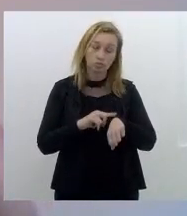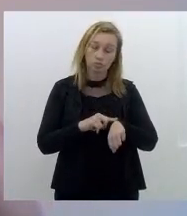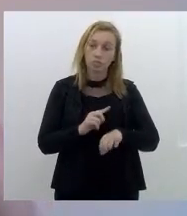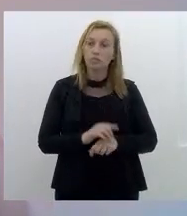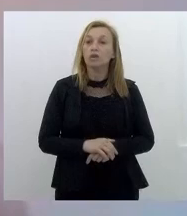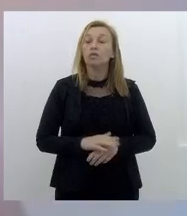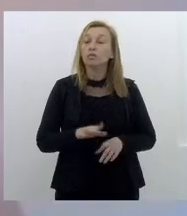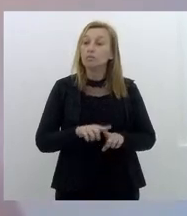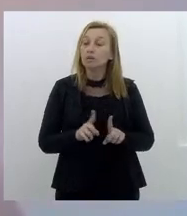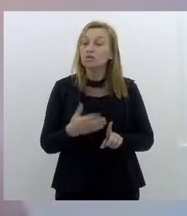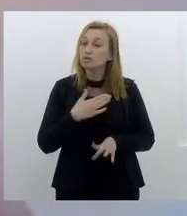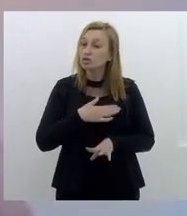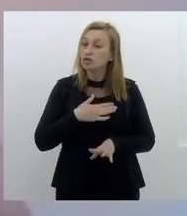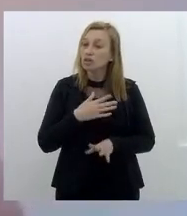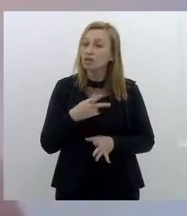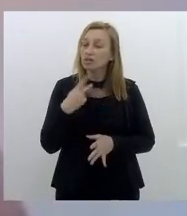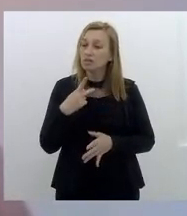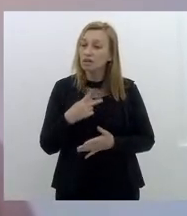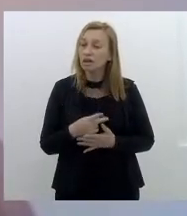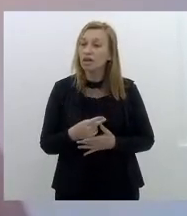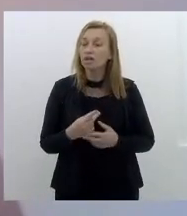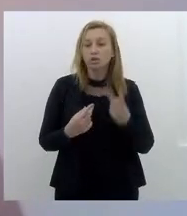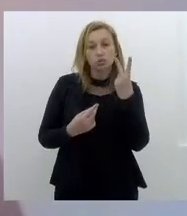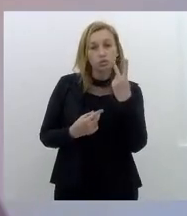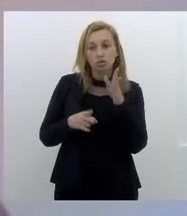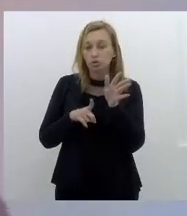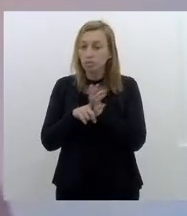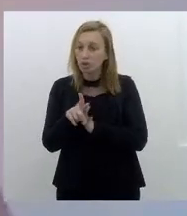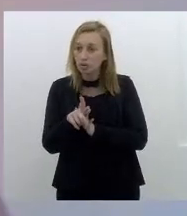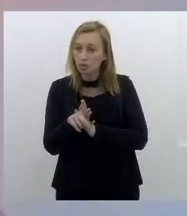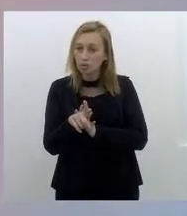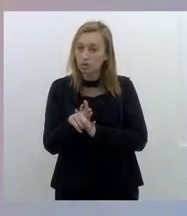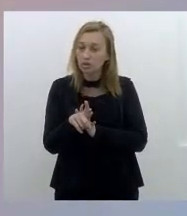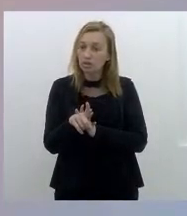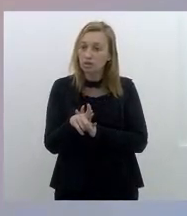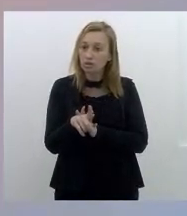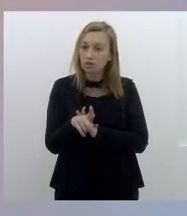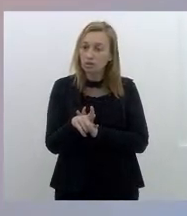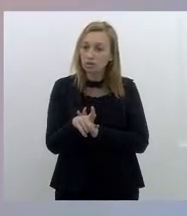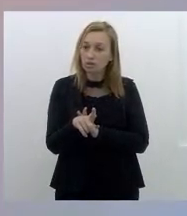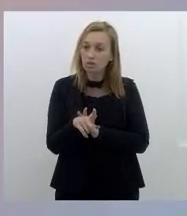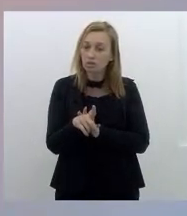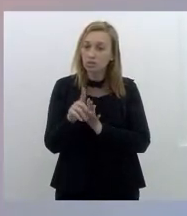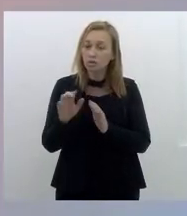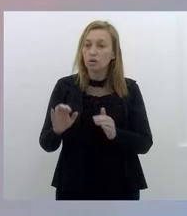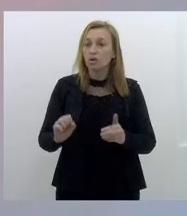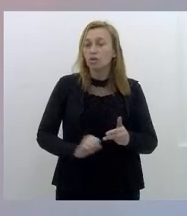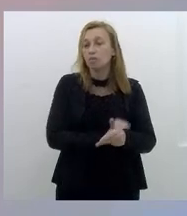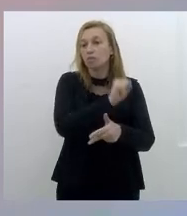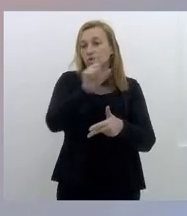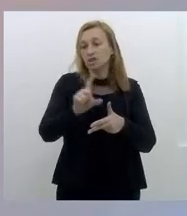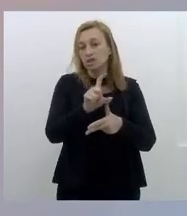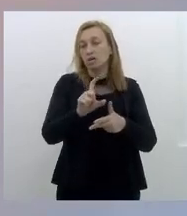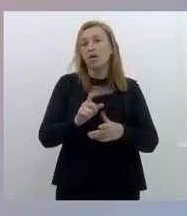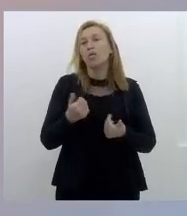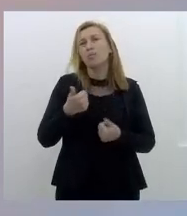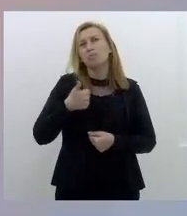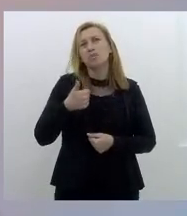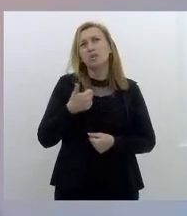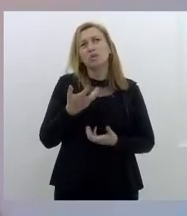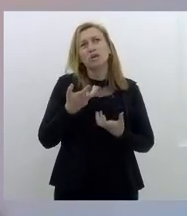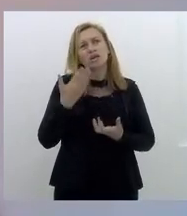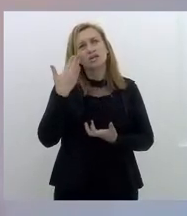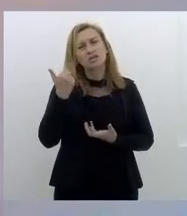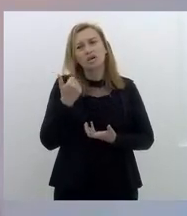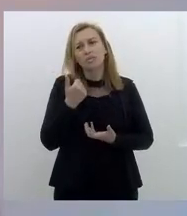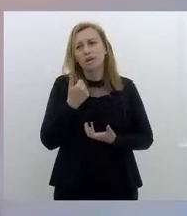mas gostaria de deixar aqui duas perguntas que fosse dirigida só discutir número eu queria